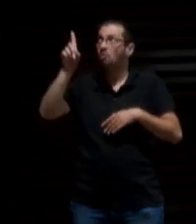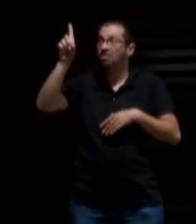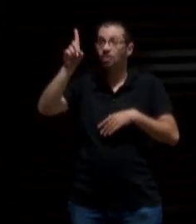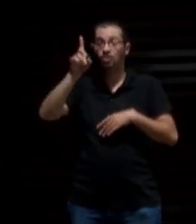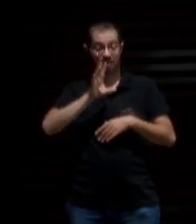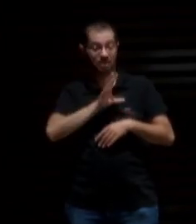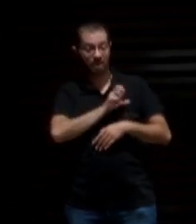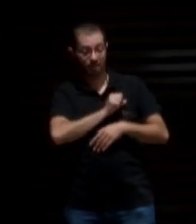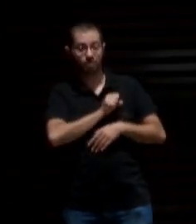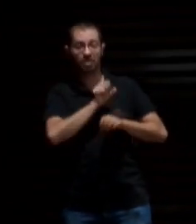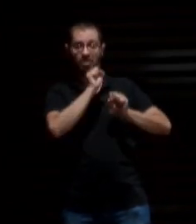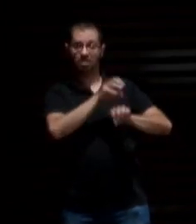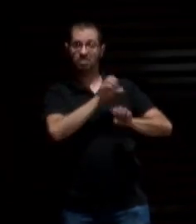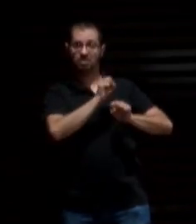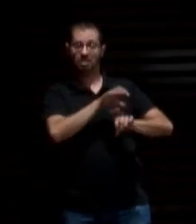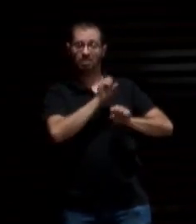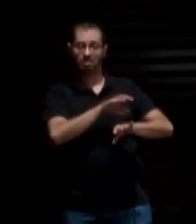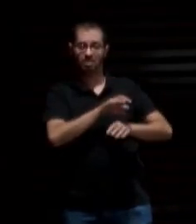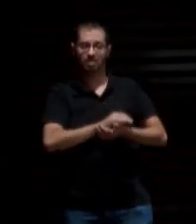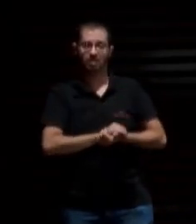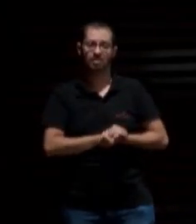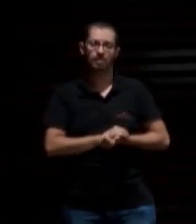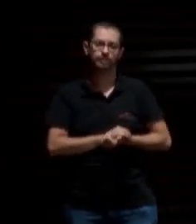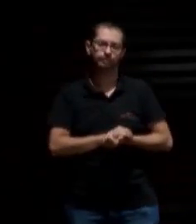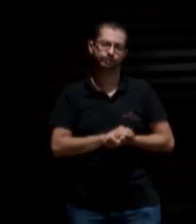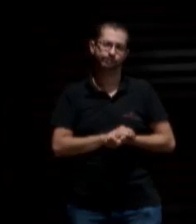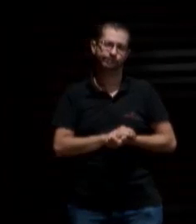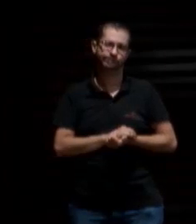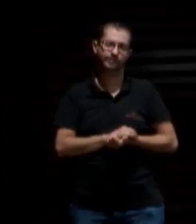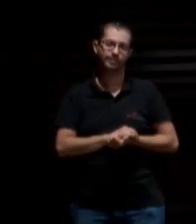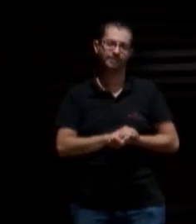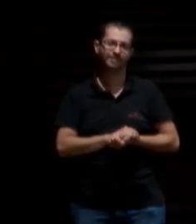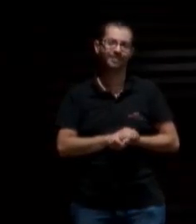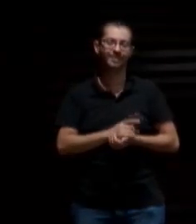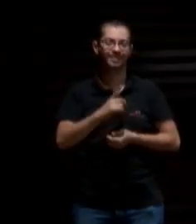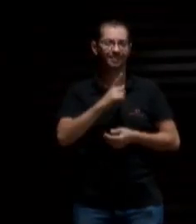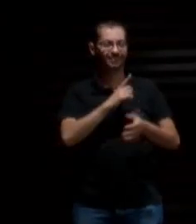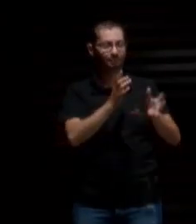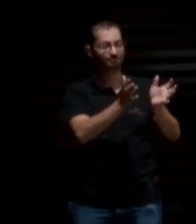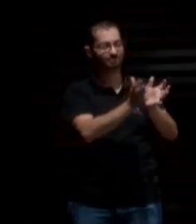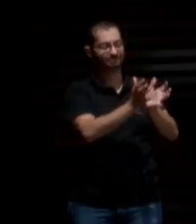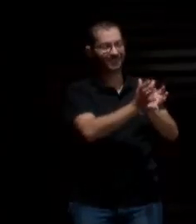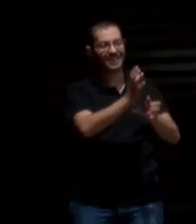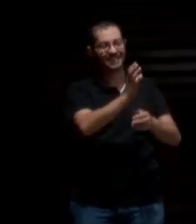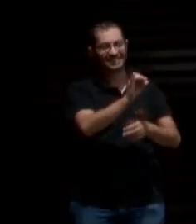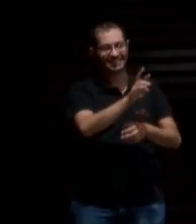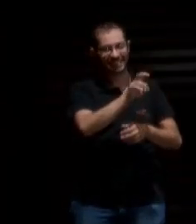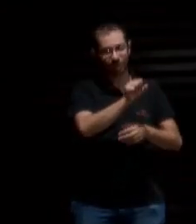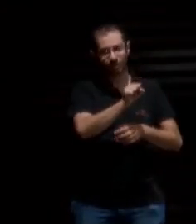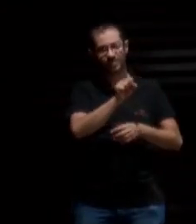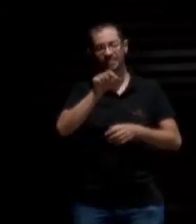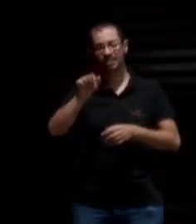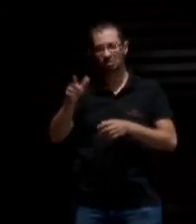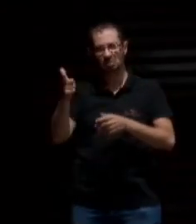Aí o 12 e o 13 diz assim: do Oriente vêm os sírios, do Ocidente os filisteus, e devoram a Israel a